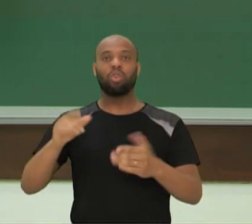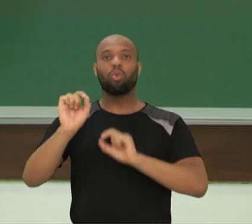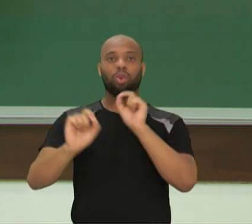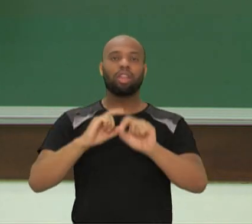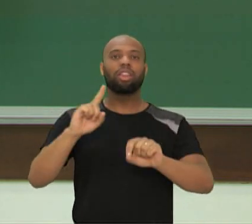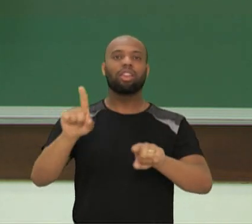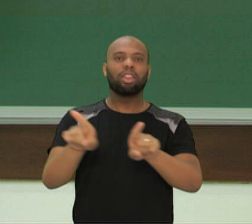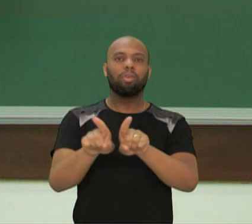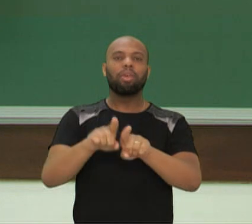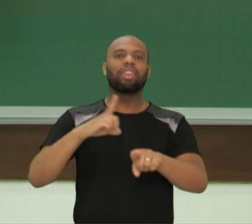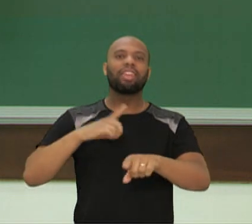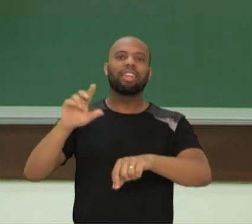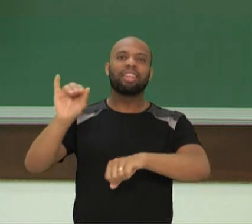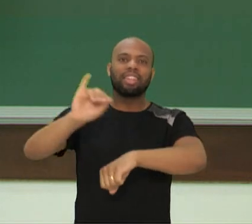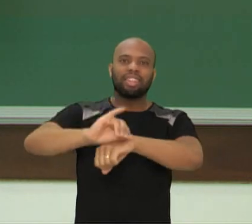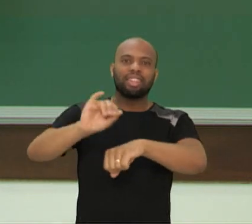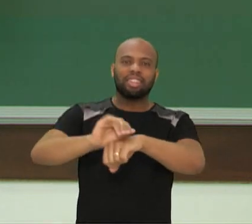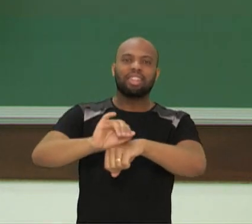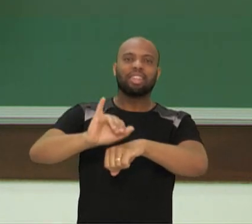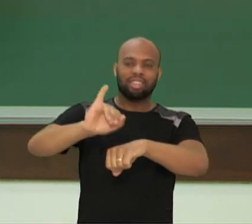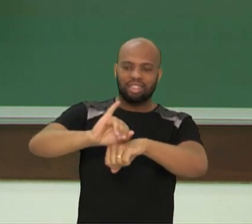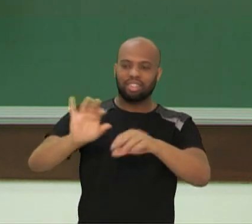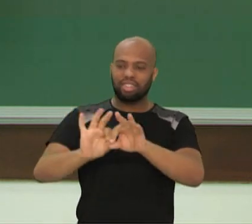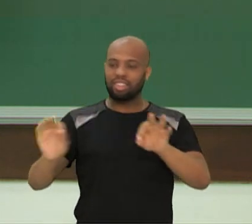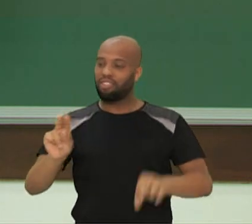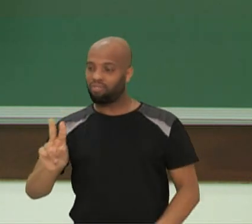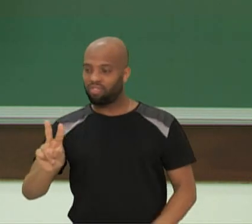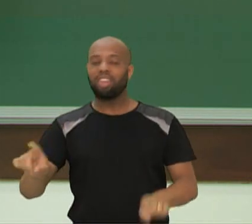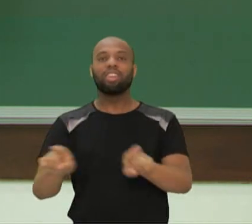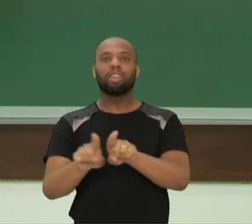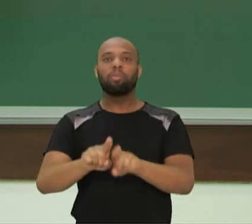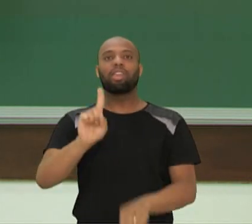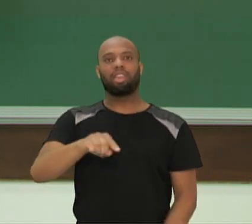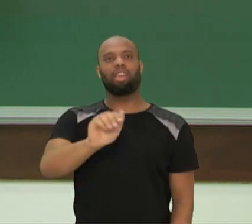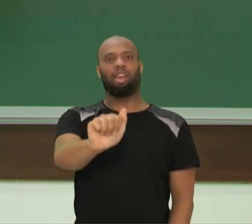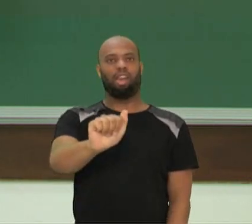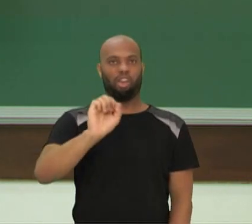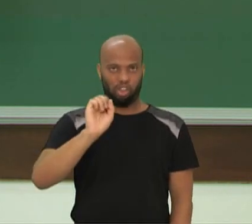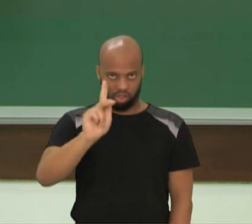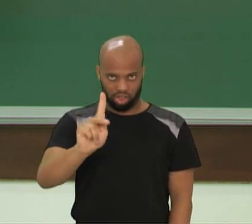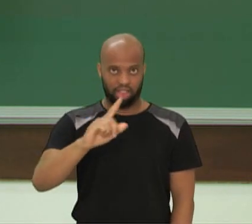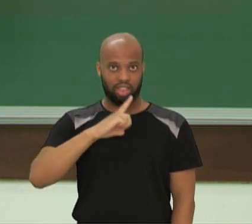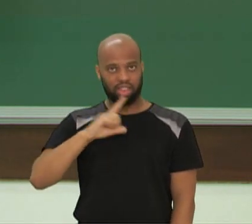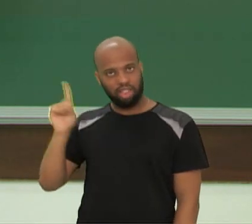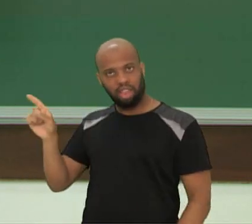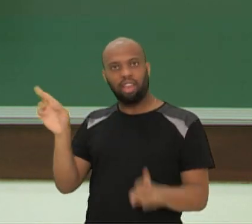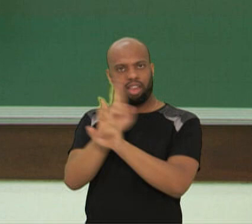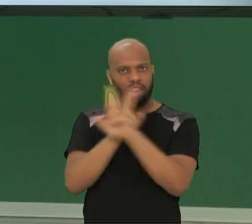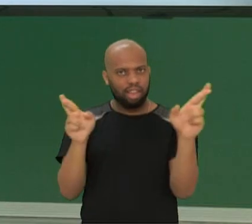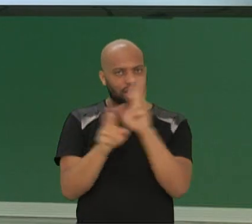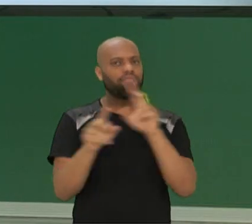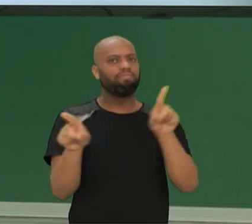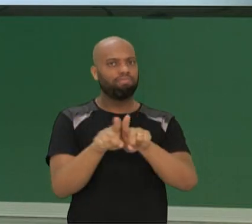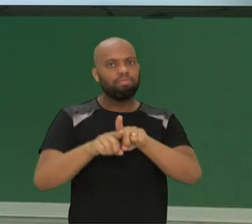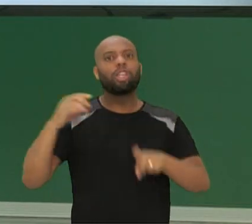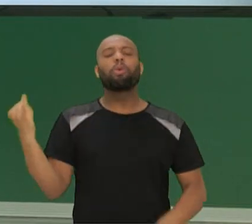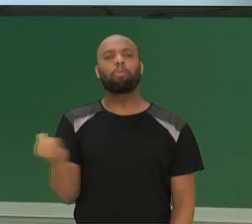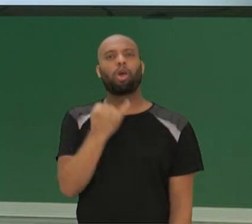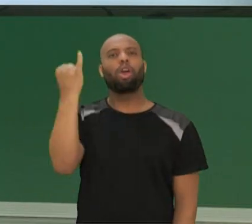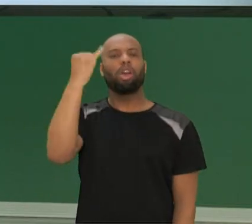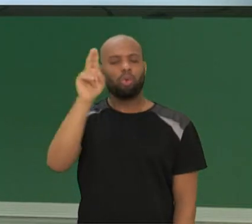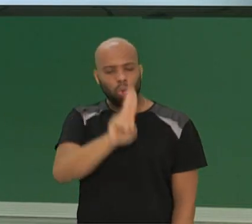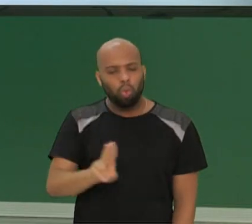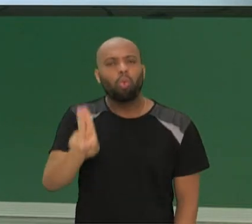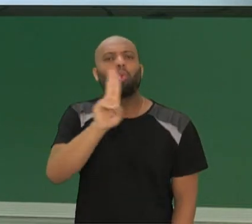até o vértice delas continua sendo A. Okay? Temos aquela relação super importante que a gente